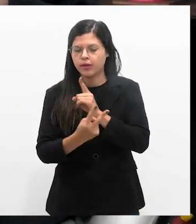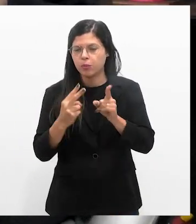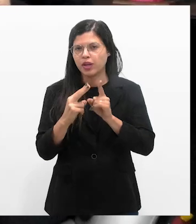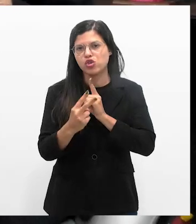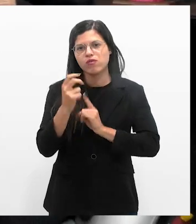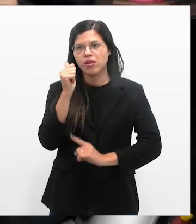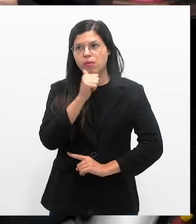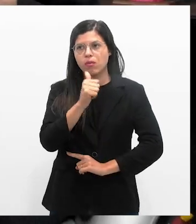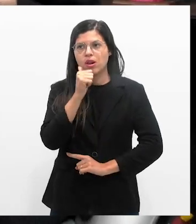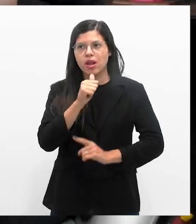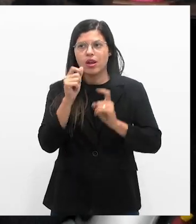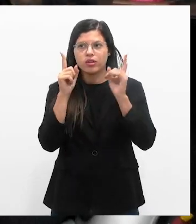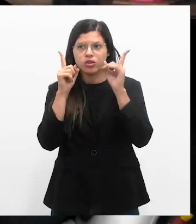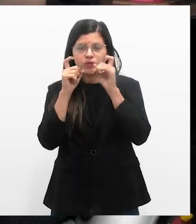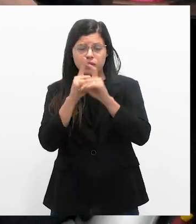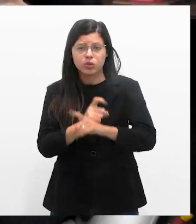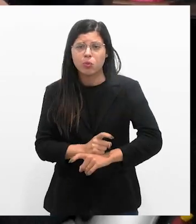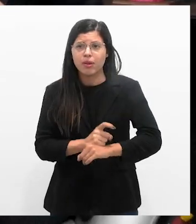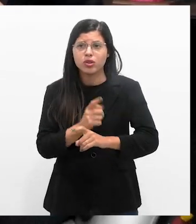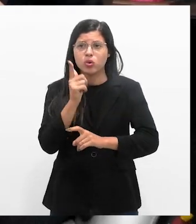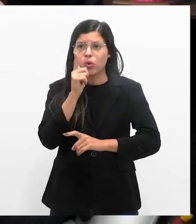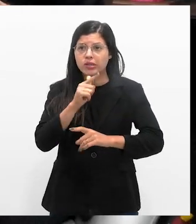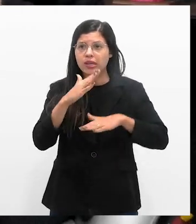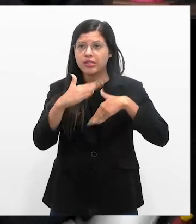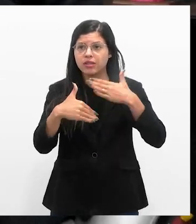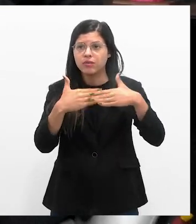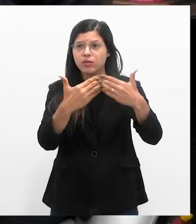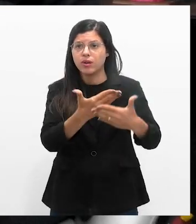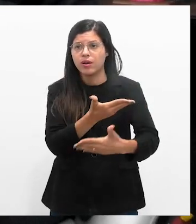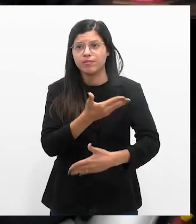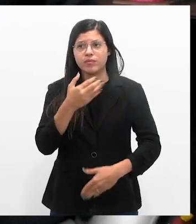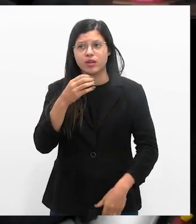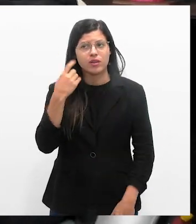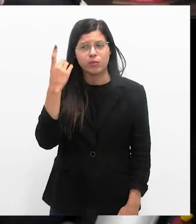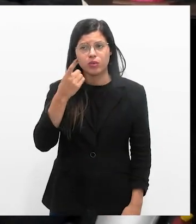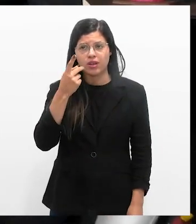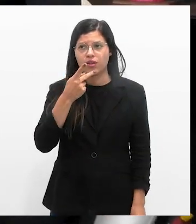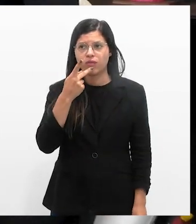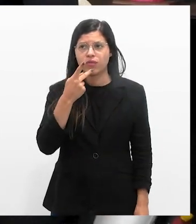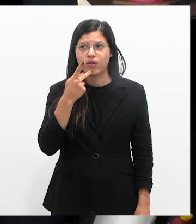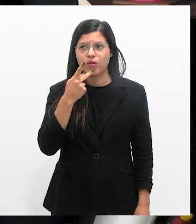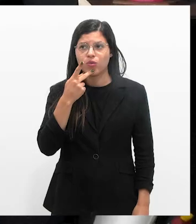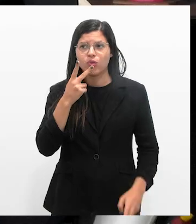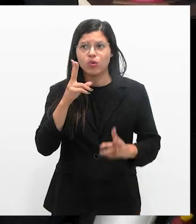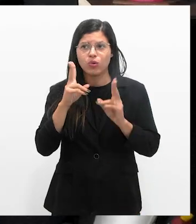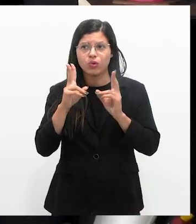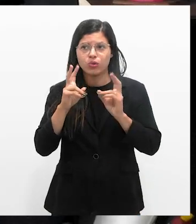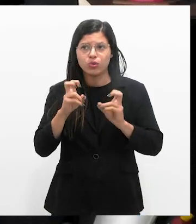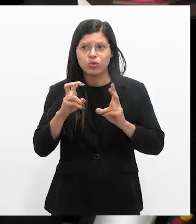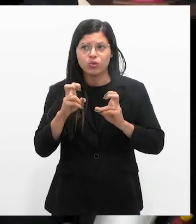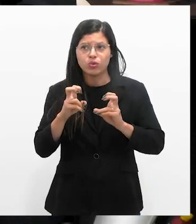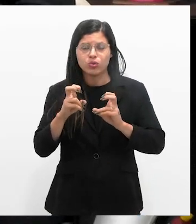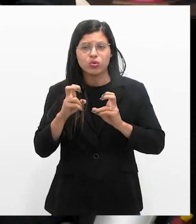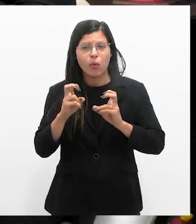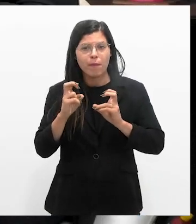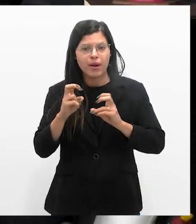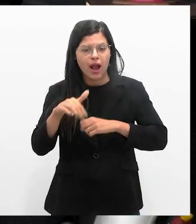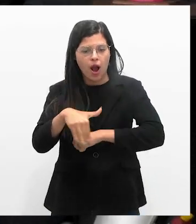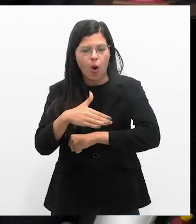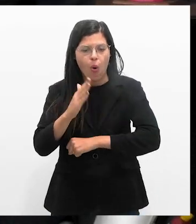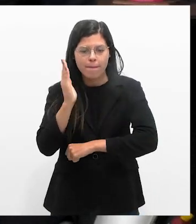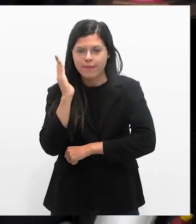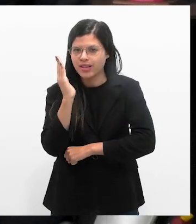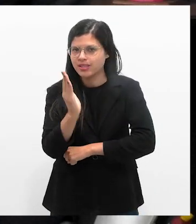olhar feminino, dificilmente se avança. Soraya deu o exemplo da via, né, principal que o homem tramita.